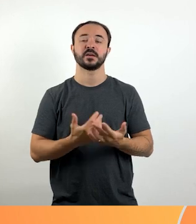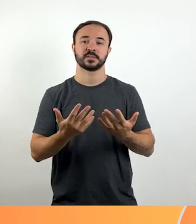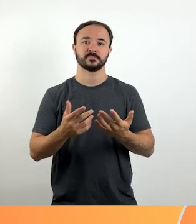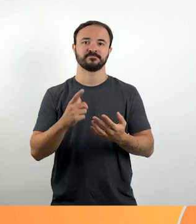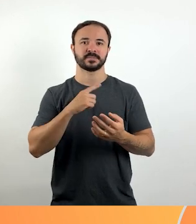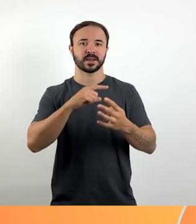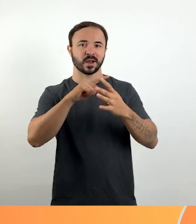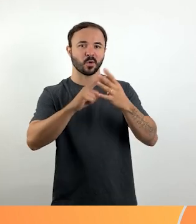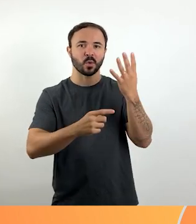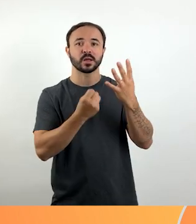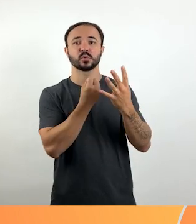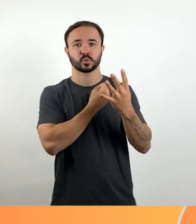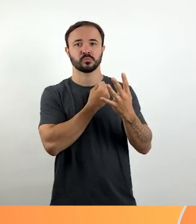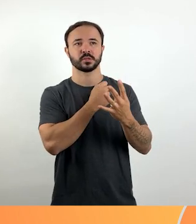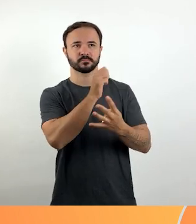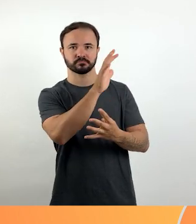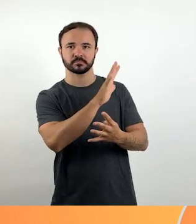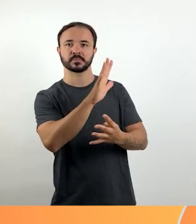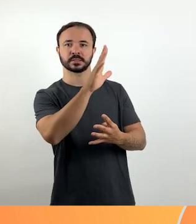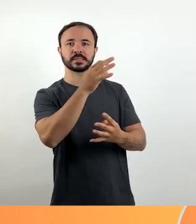e o produto deles A